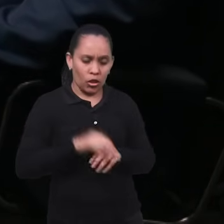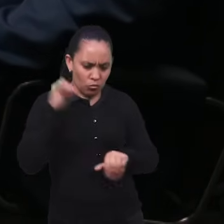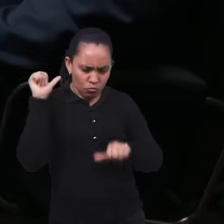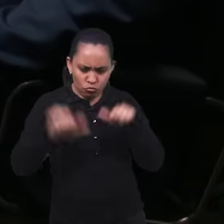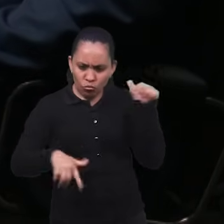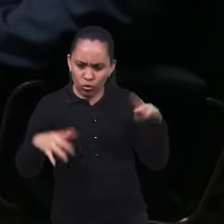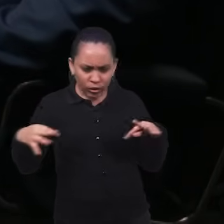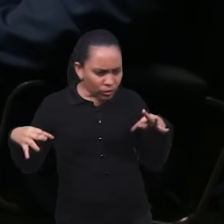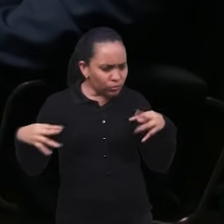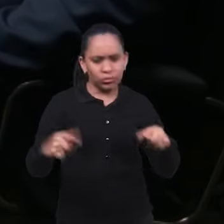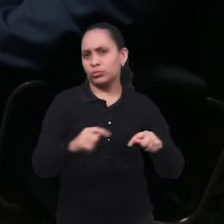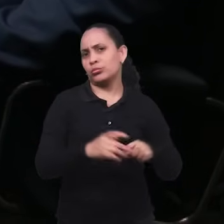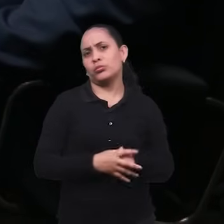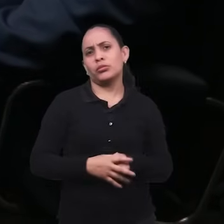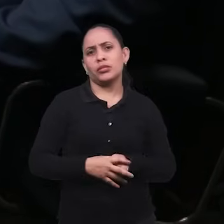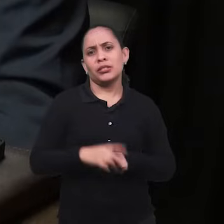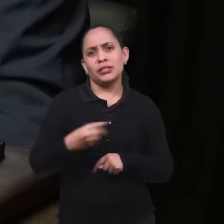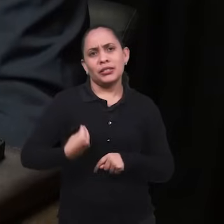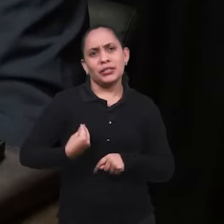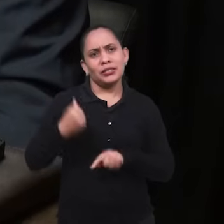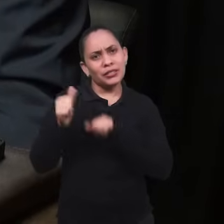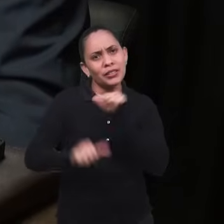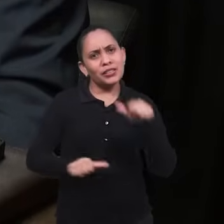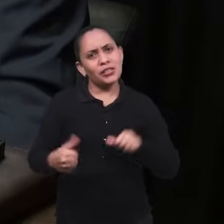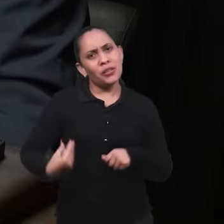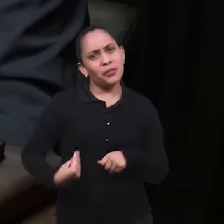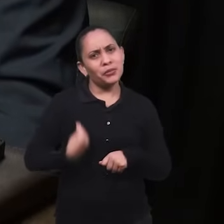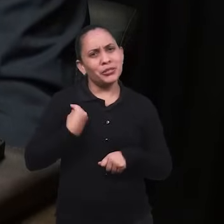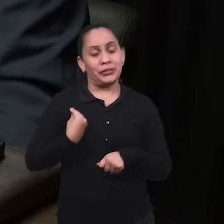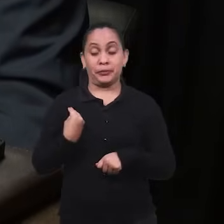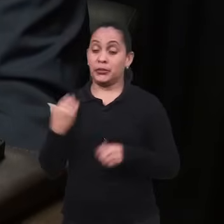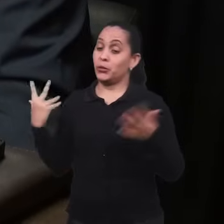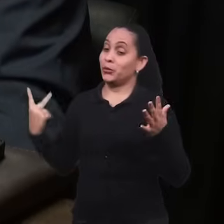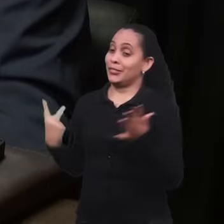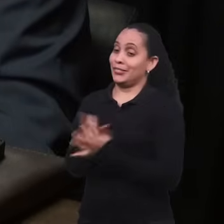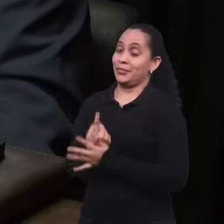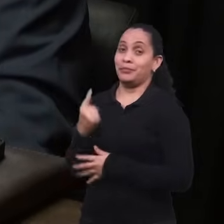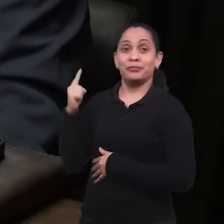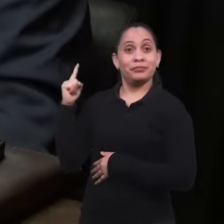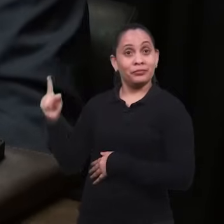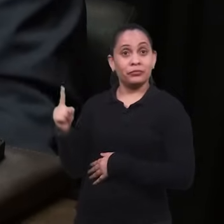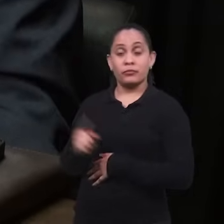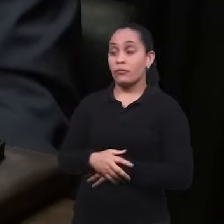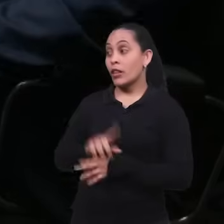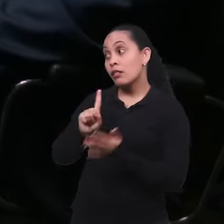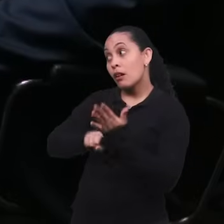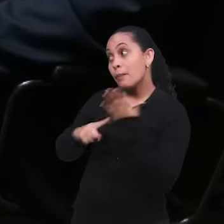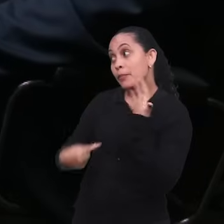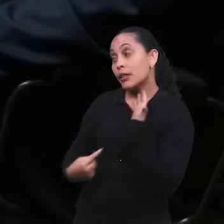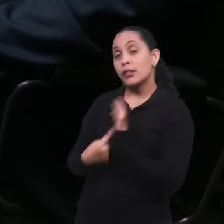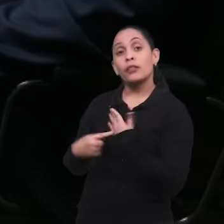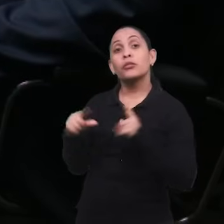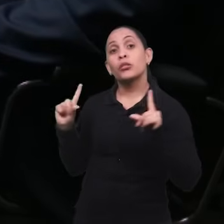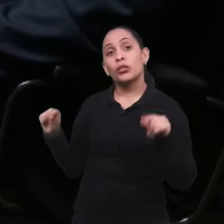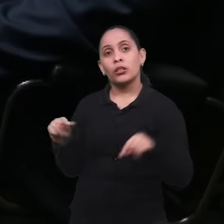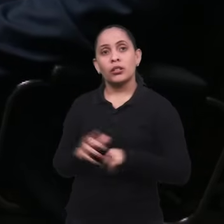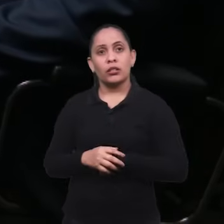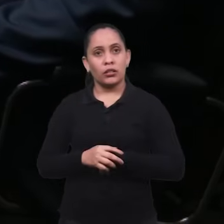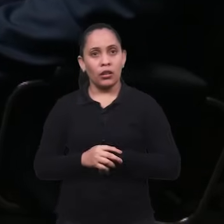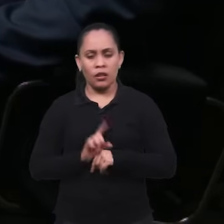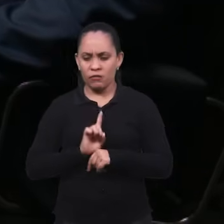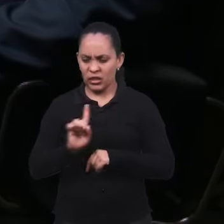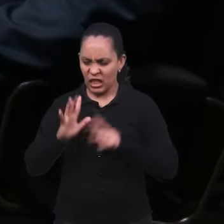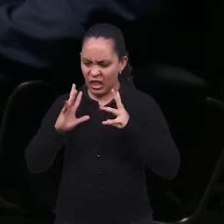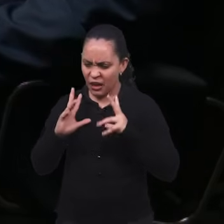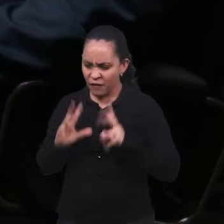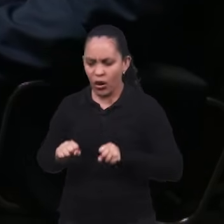entra na alma do homem, muda tudo, né? Transforma a vida do homem, né? Isso é fundamental. E daí a metáfora, né? A expressão lavrar